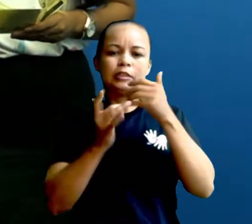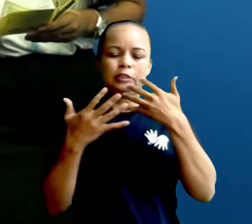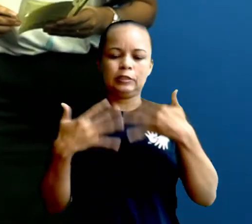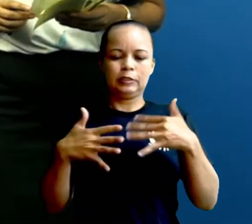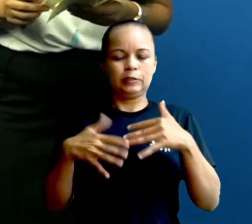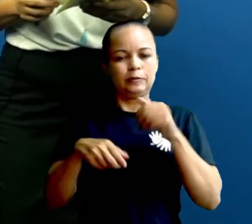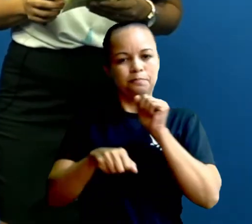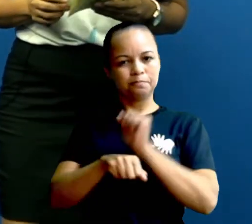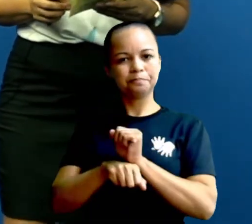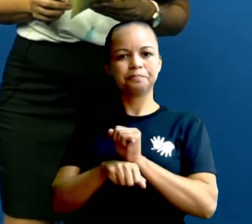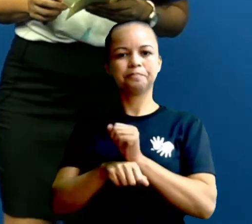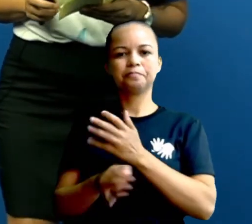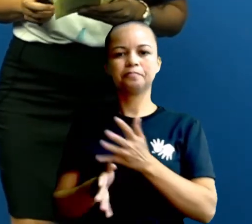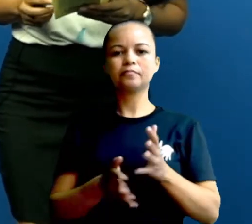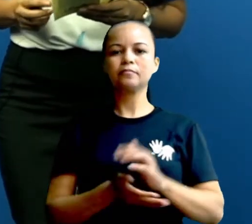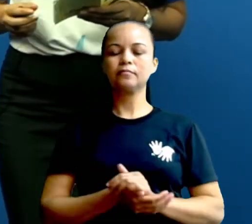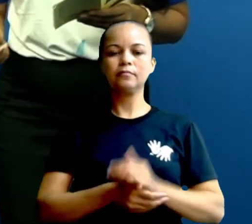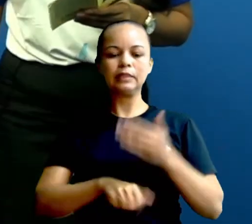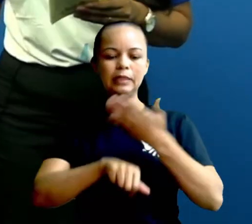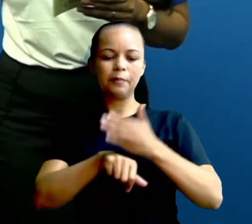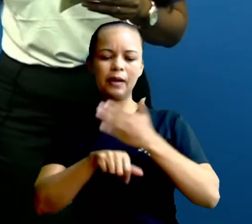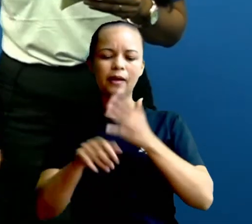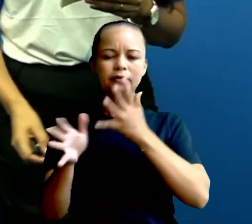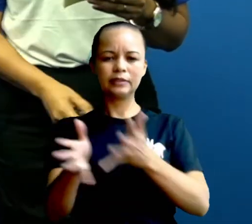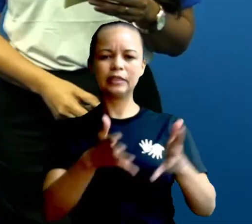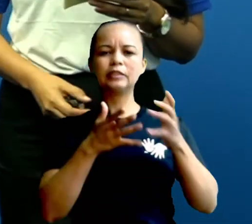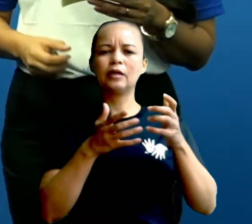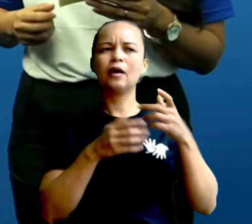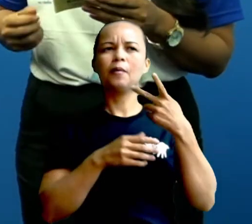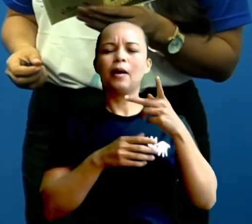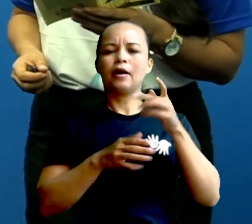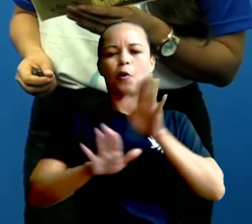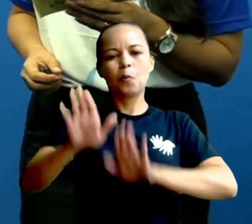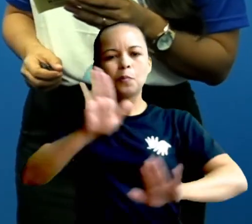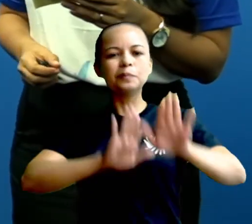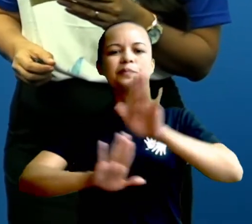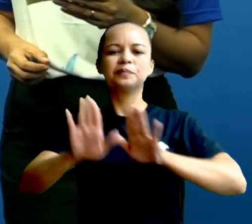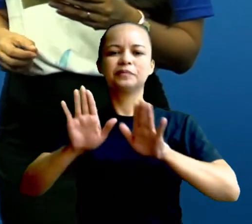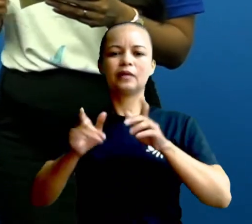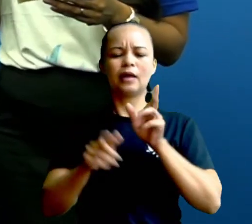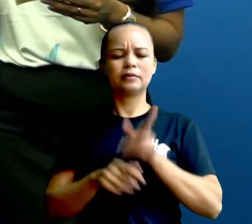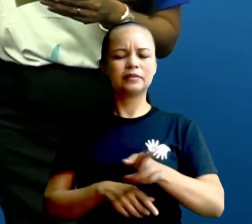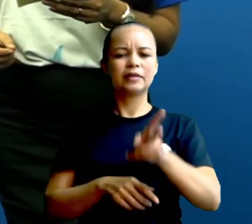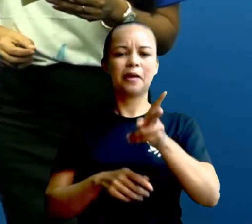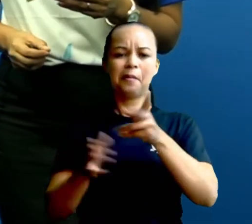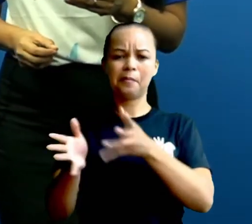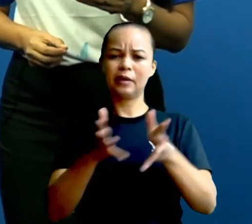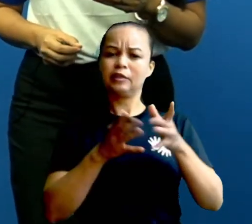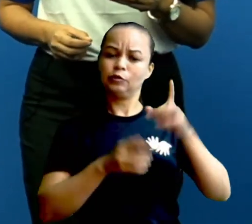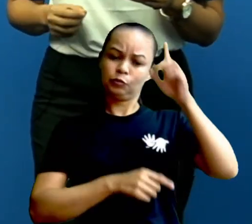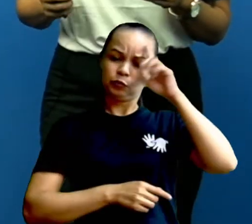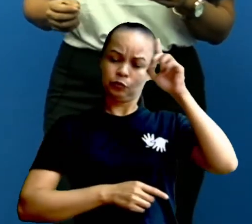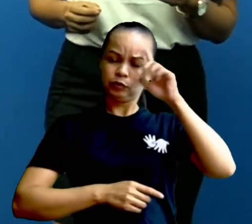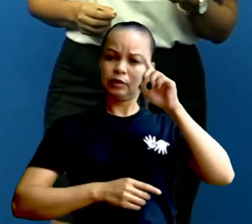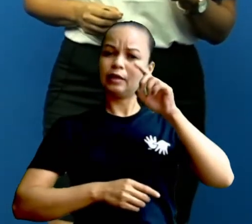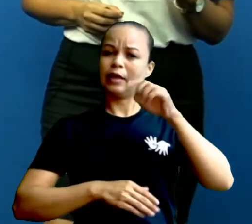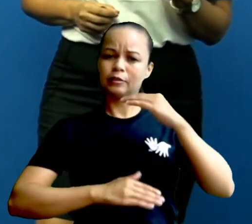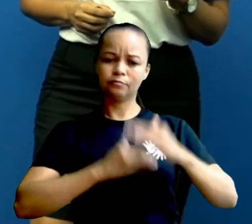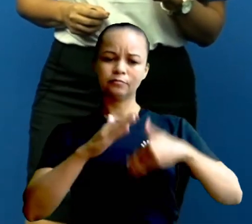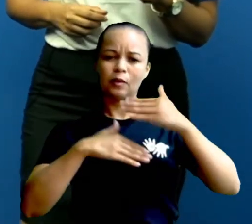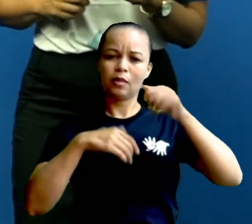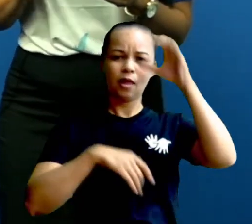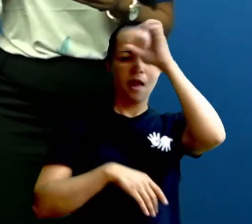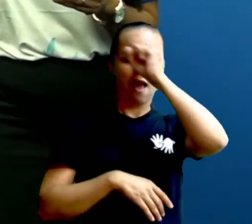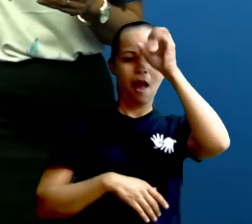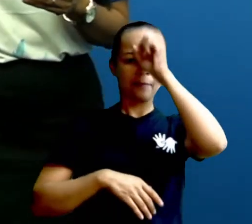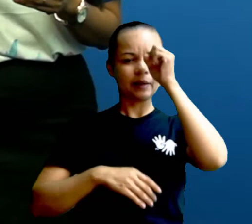seus momentos de aflição. Pratica a abnegação para exercer o cuidado. Todo dia em sua vida é de muito